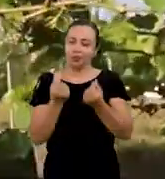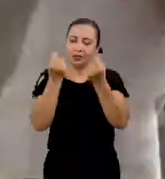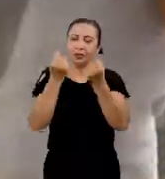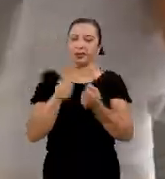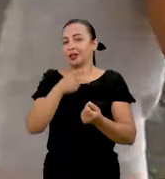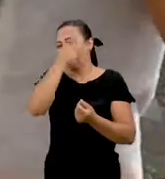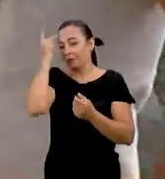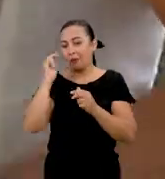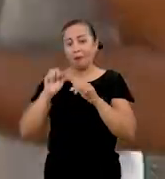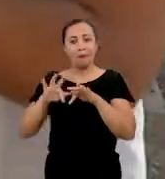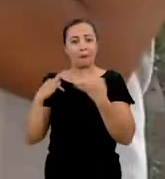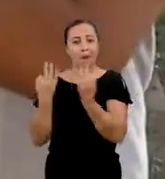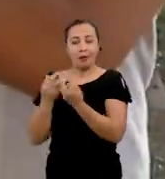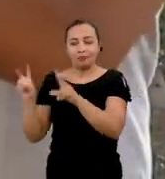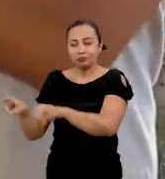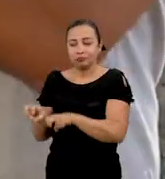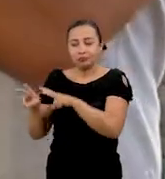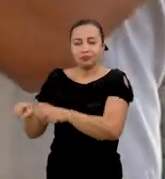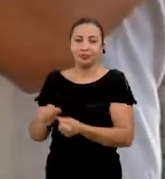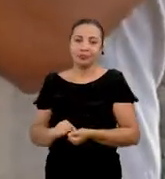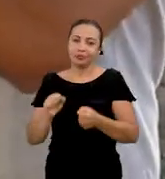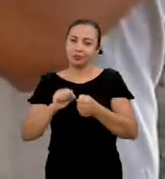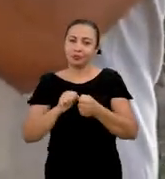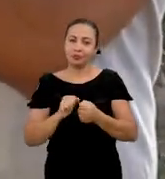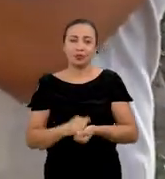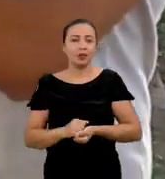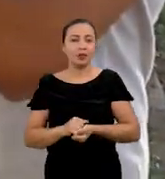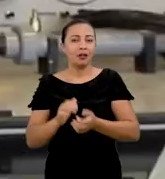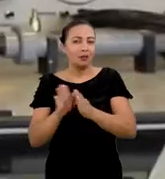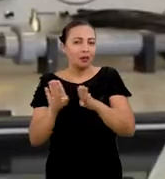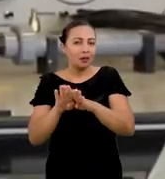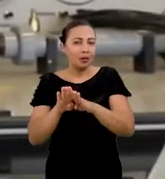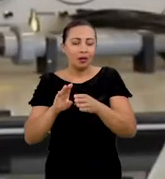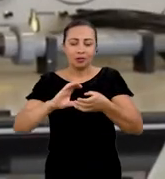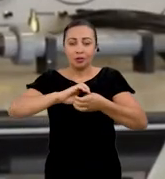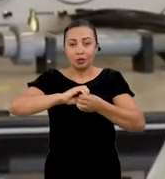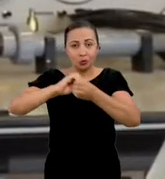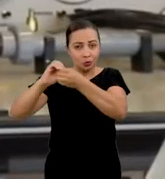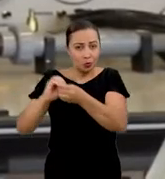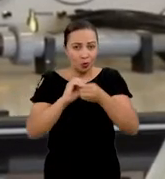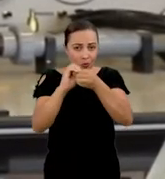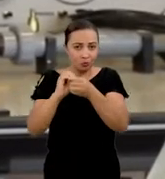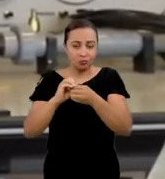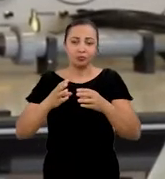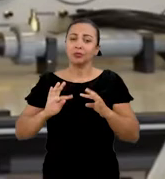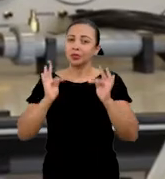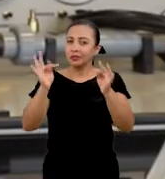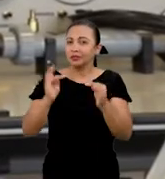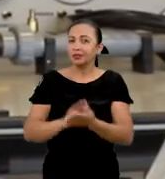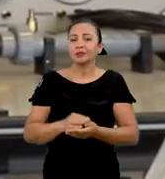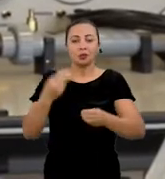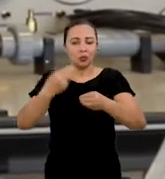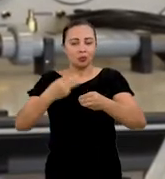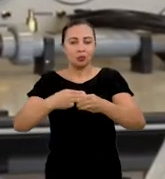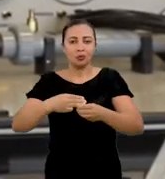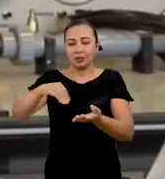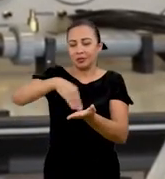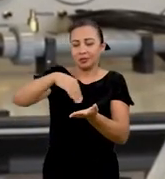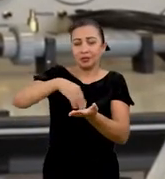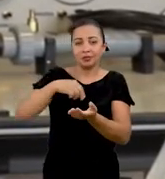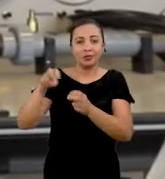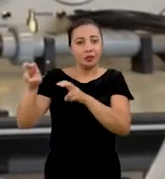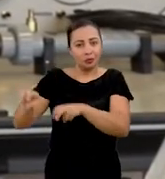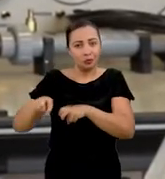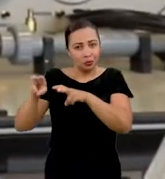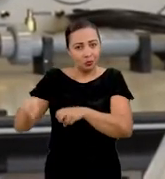aumentando a renda do Agricultor familiar e isso é feito através de acordo de cooperação técnica com os municípios através da